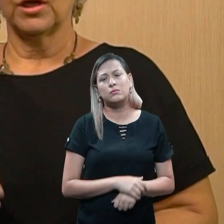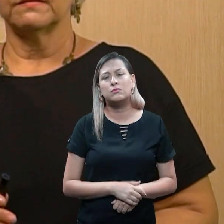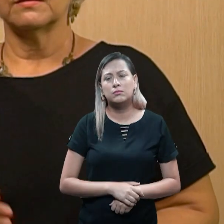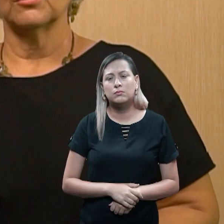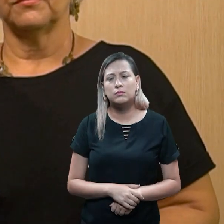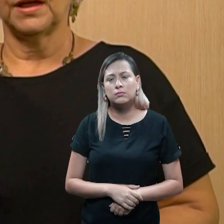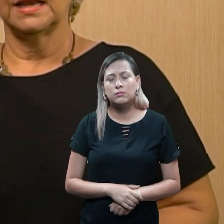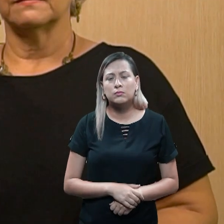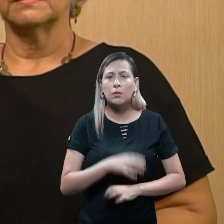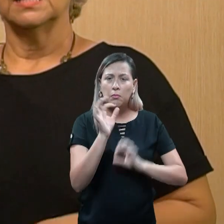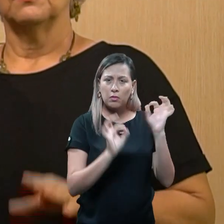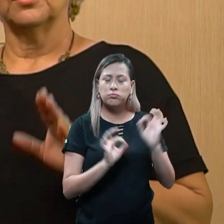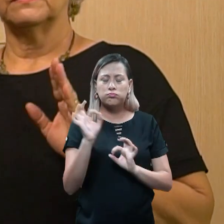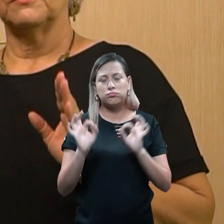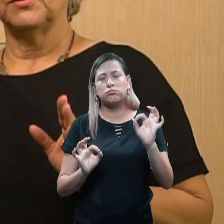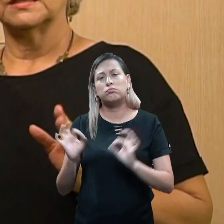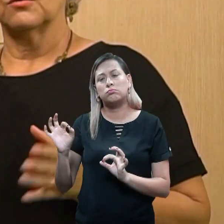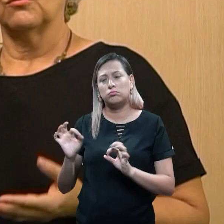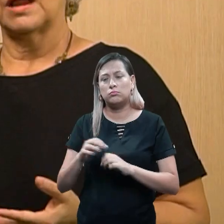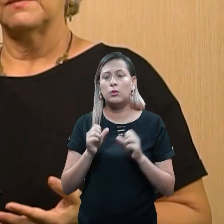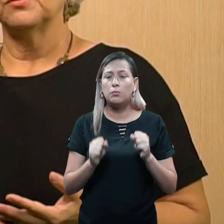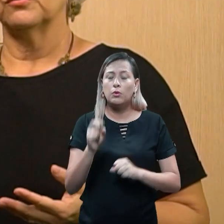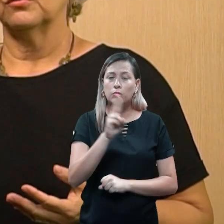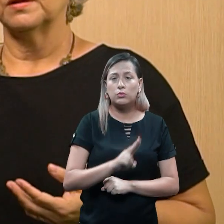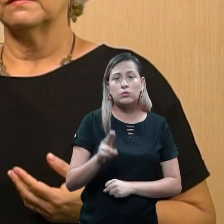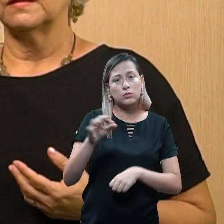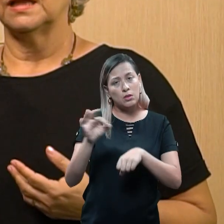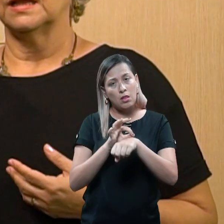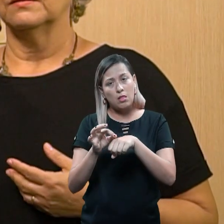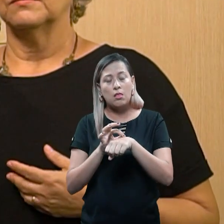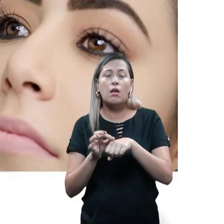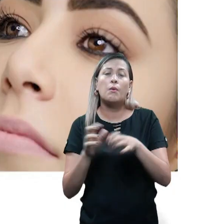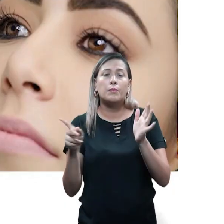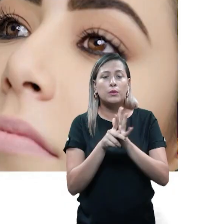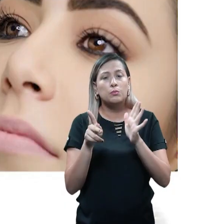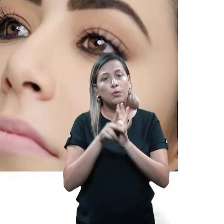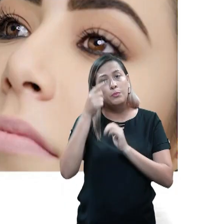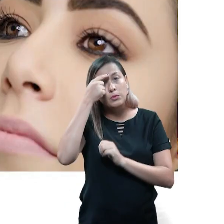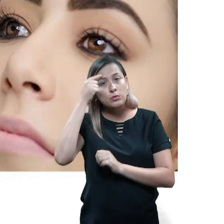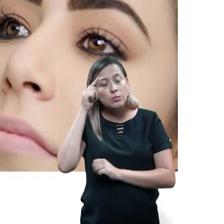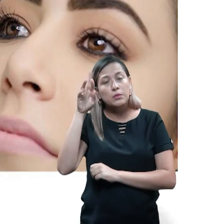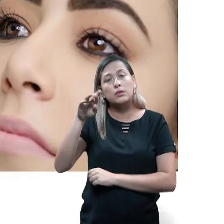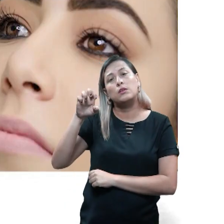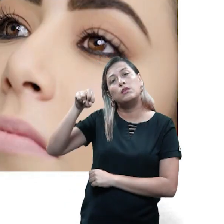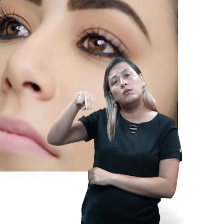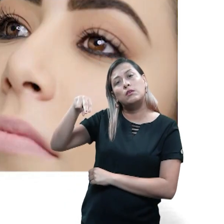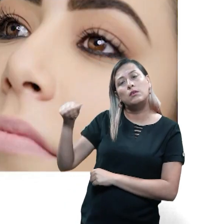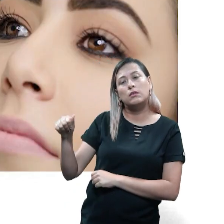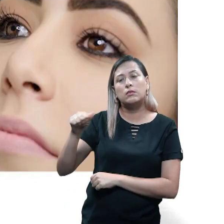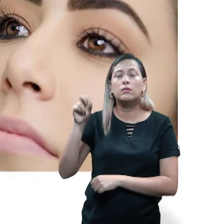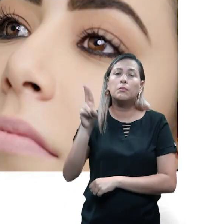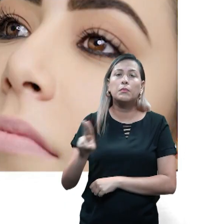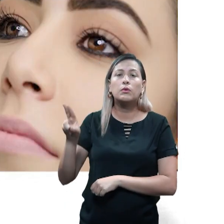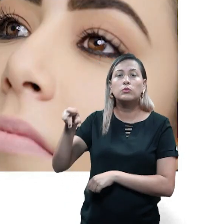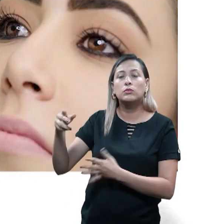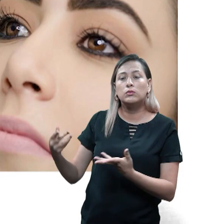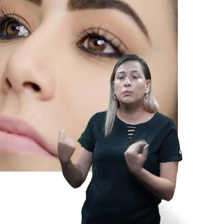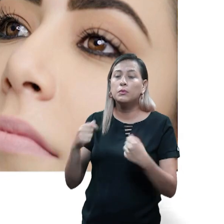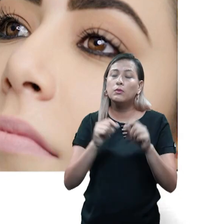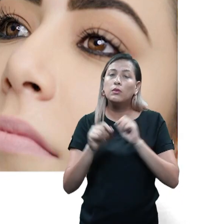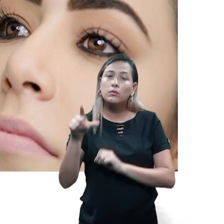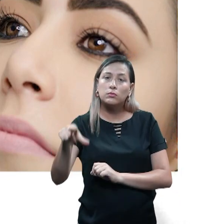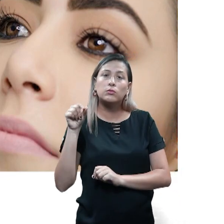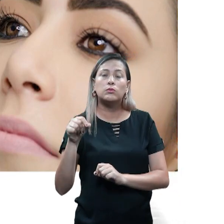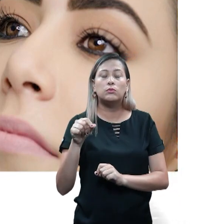A correção de falhas pode ser feita com lápis de sobrancelha, com a rena, Para a aplicação da rena, você deve escolher a